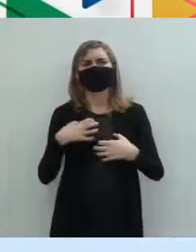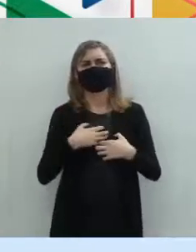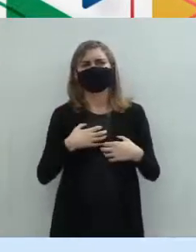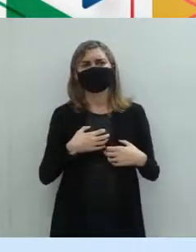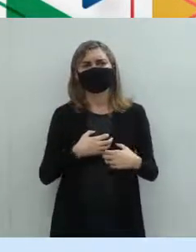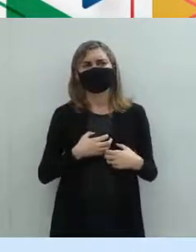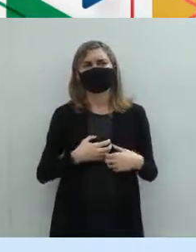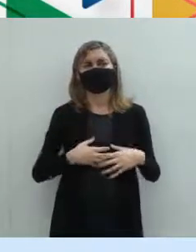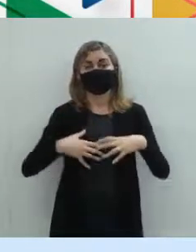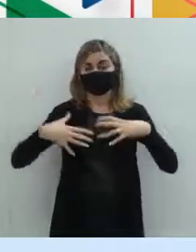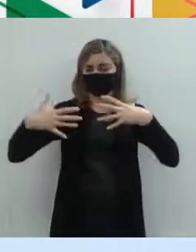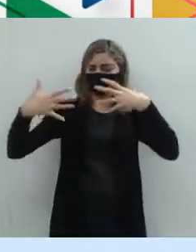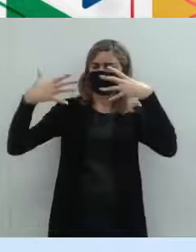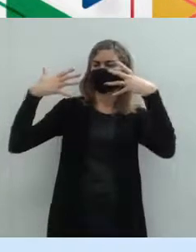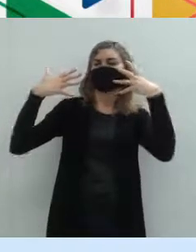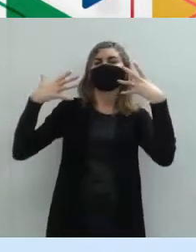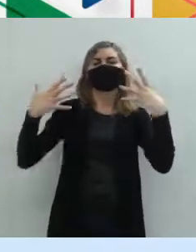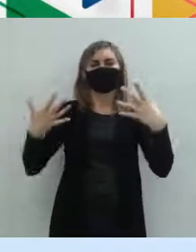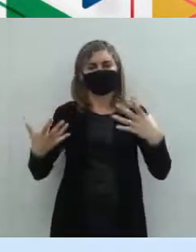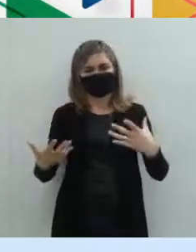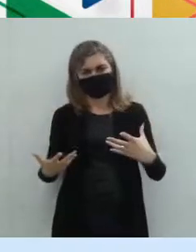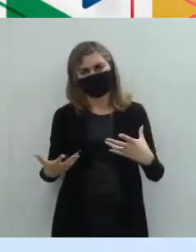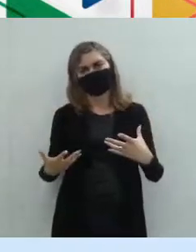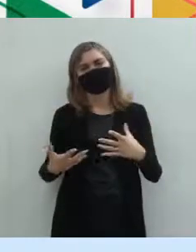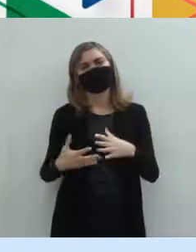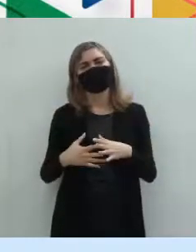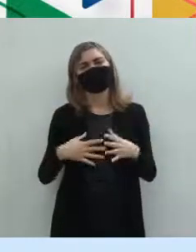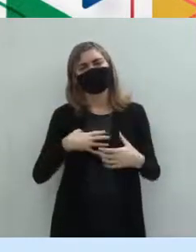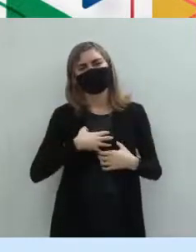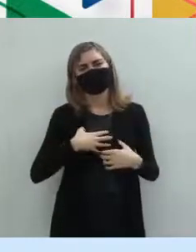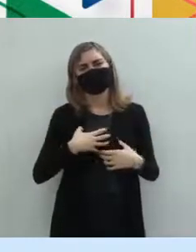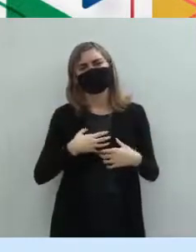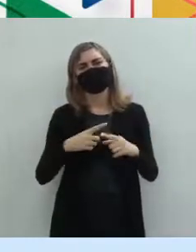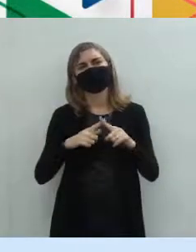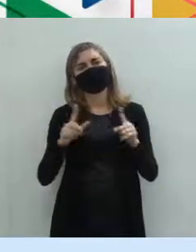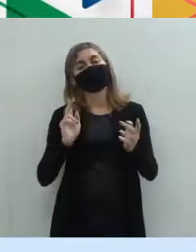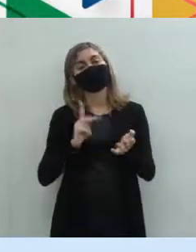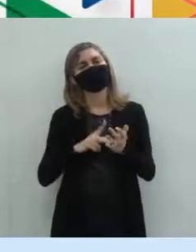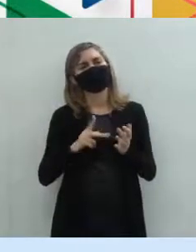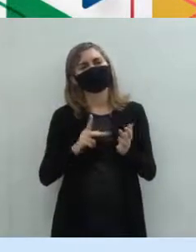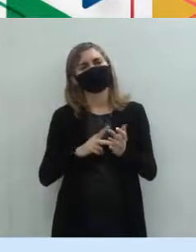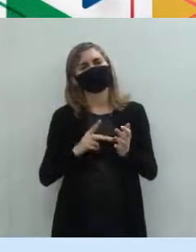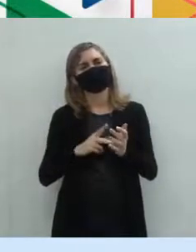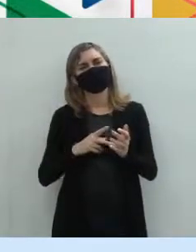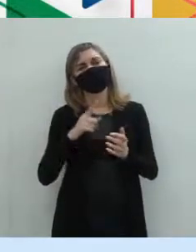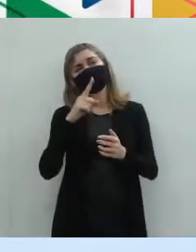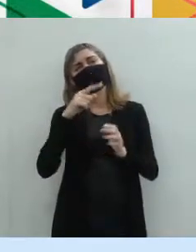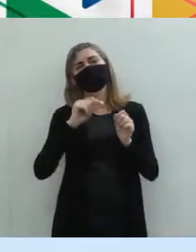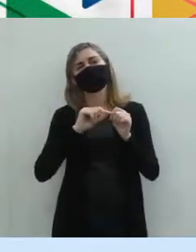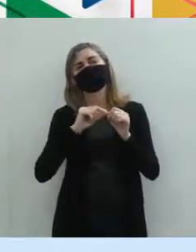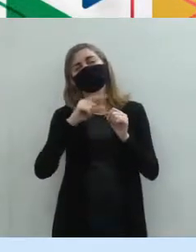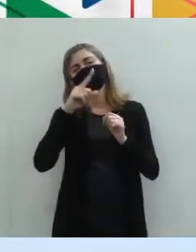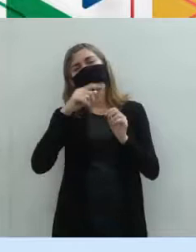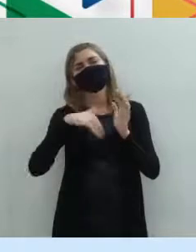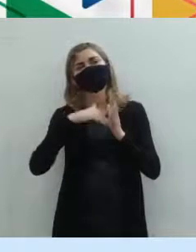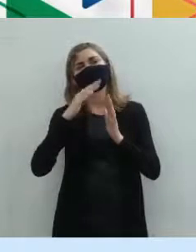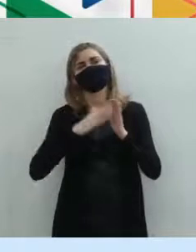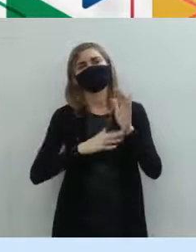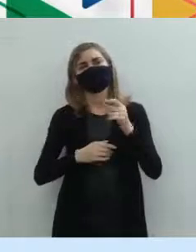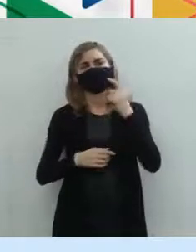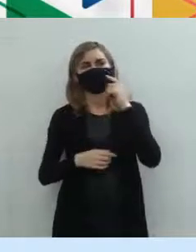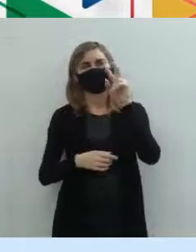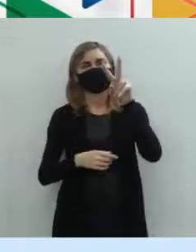de que tem um monstro ali na frente, que é um besouro imenso, né? Mas na realidade, sabe onde foi que ele fez esse besouro? Olha para